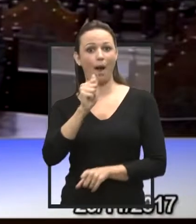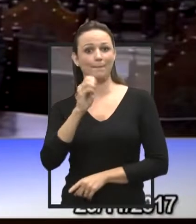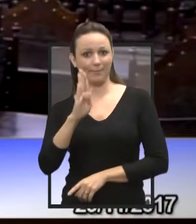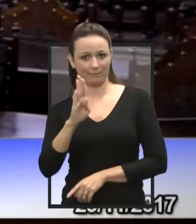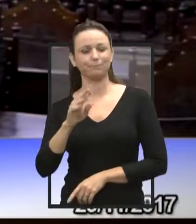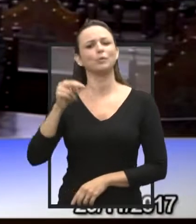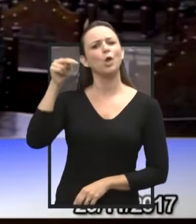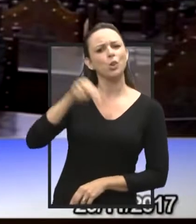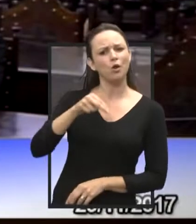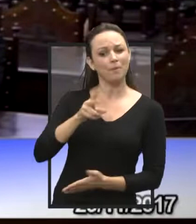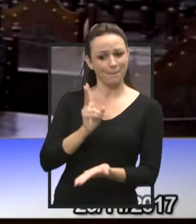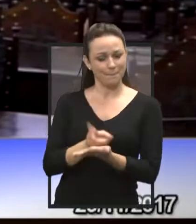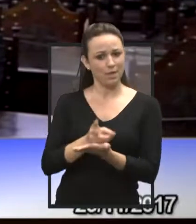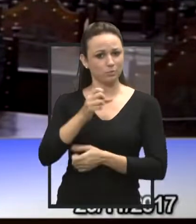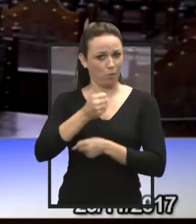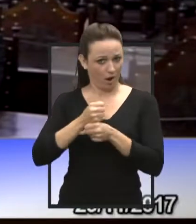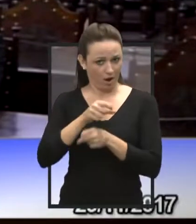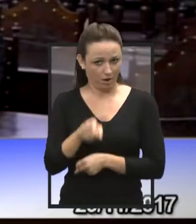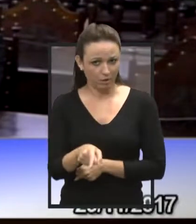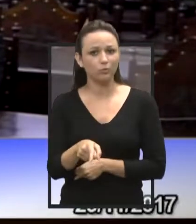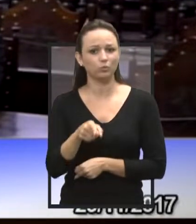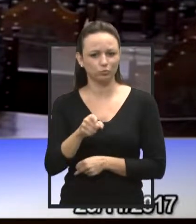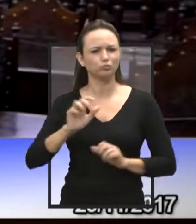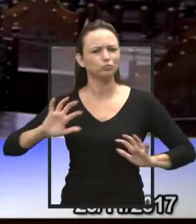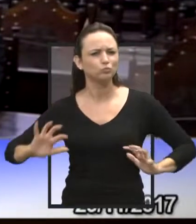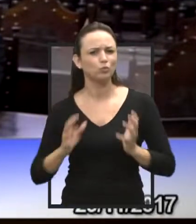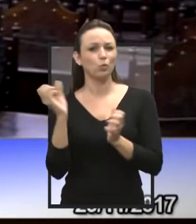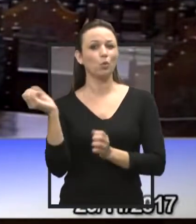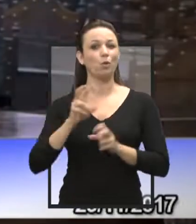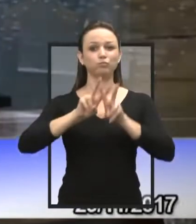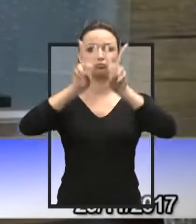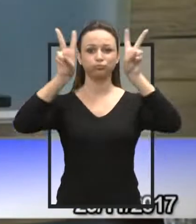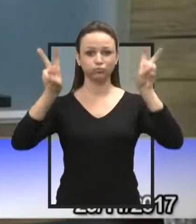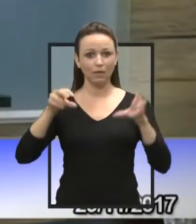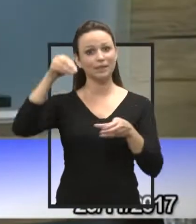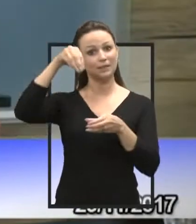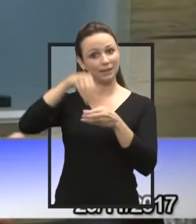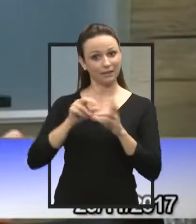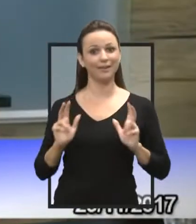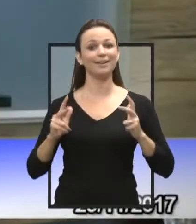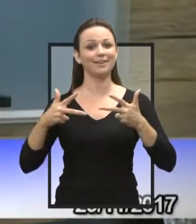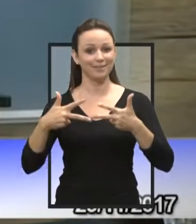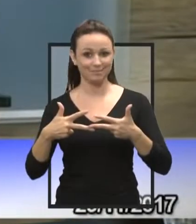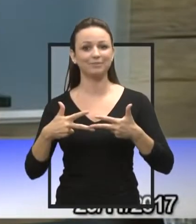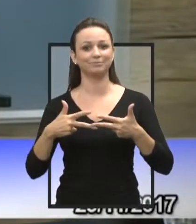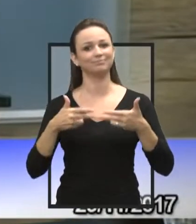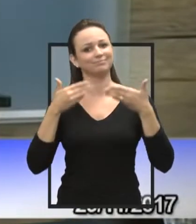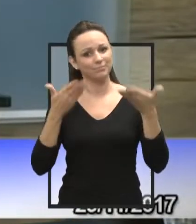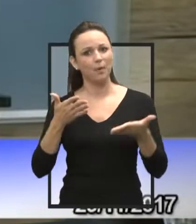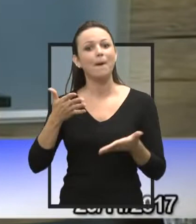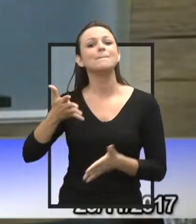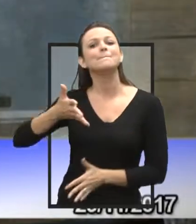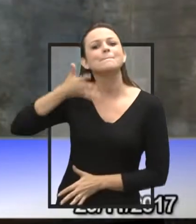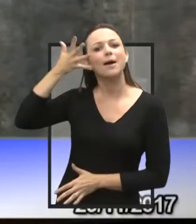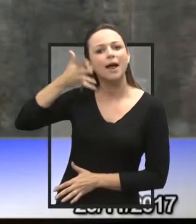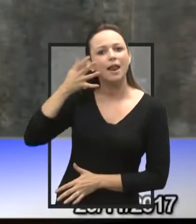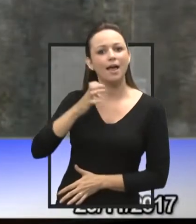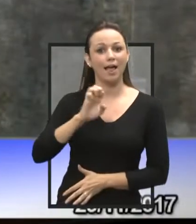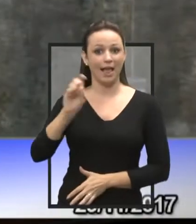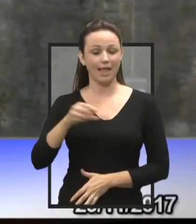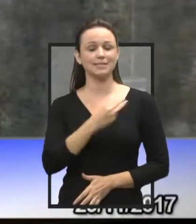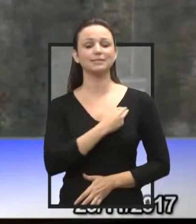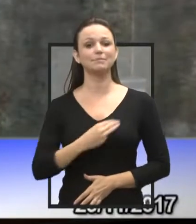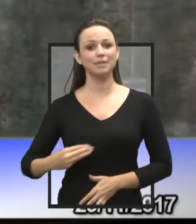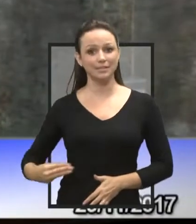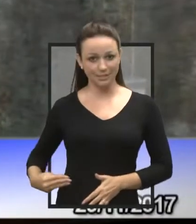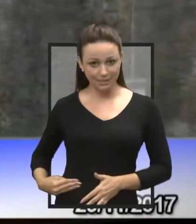Em novembro do mesmo ano, um novo evento sobre o tema ocorreu na Câmara. Desta vez, uma palestra com o ex-ministro